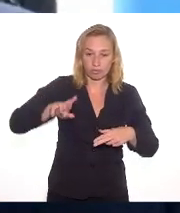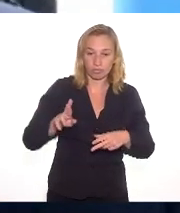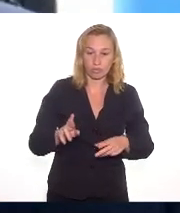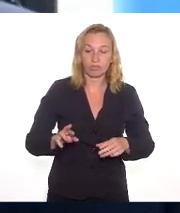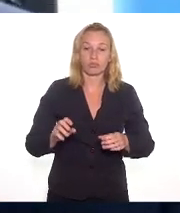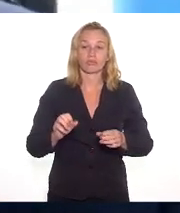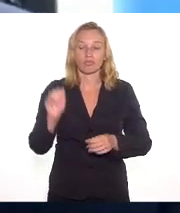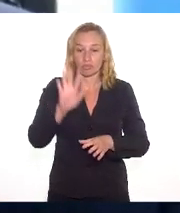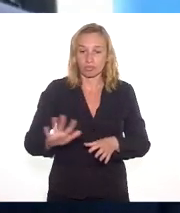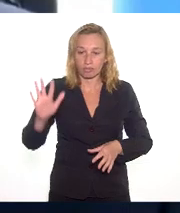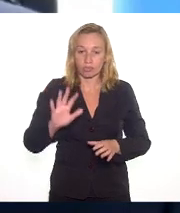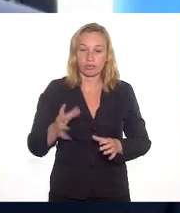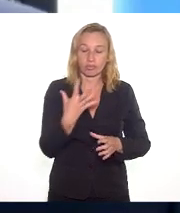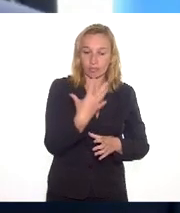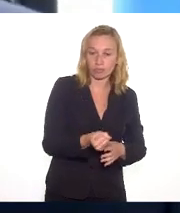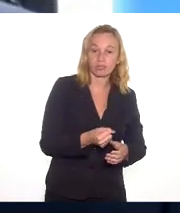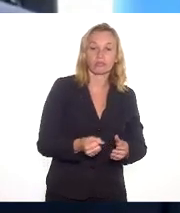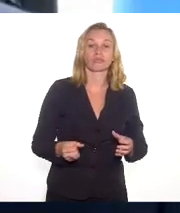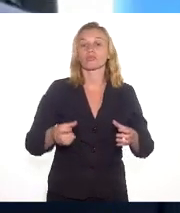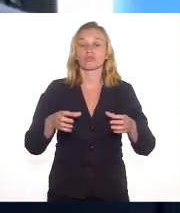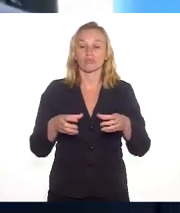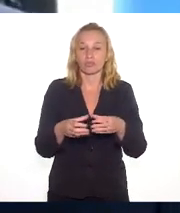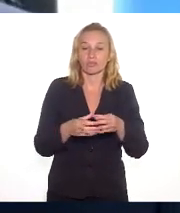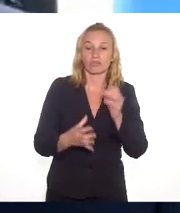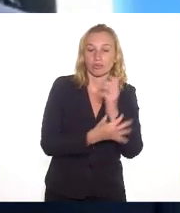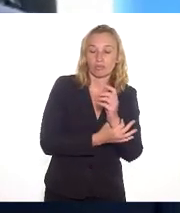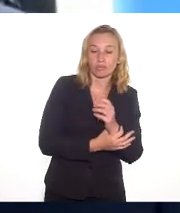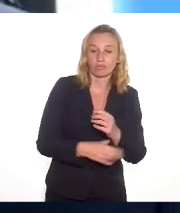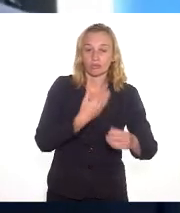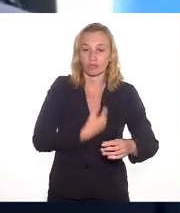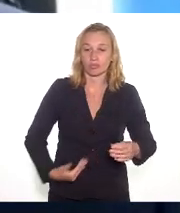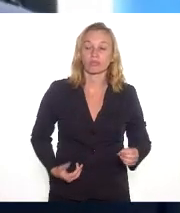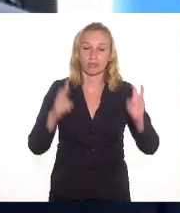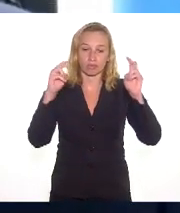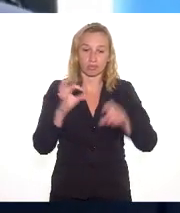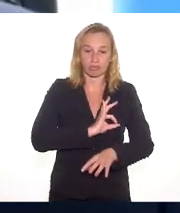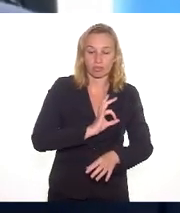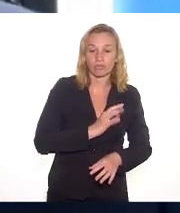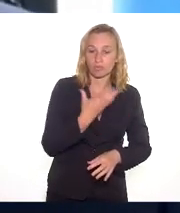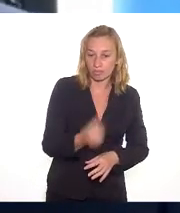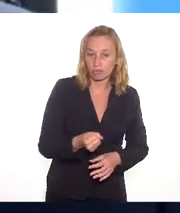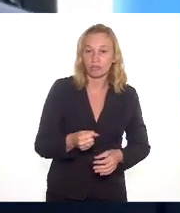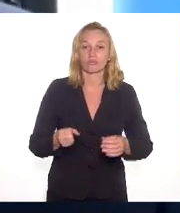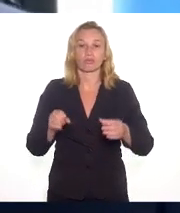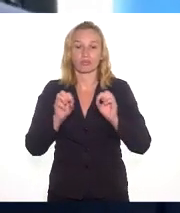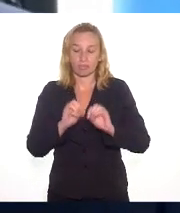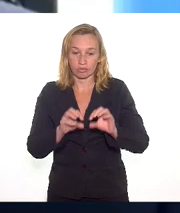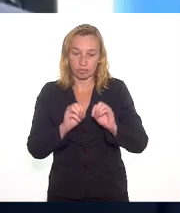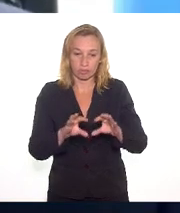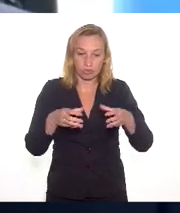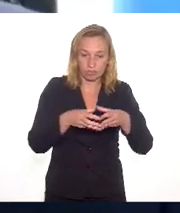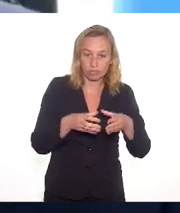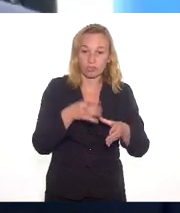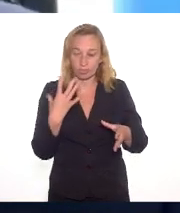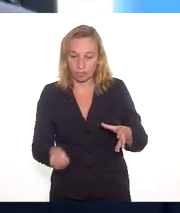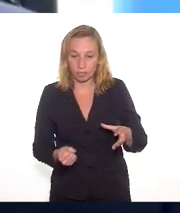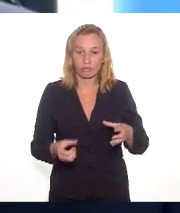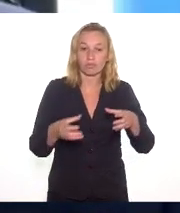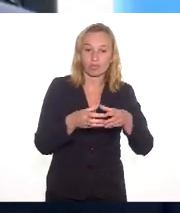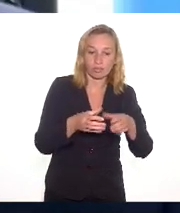procedência nacional, é favorável. De Segurança Pública e Assuntos de Polícia, favorável. De Educação, favorável.